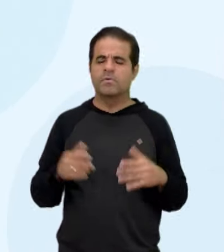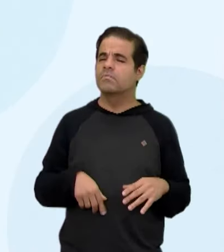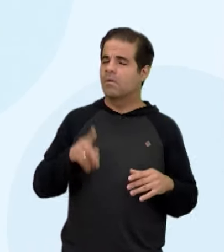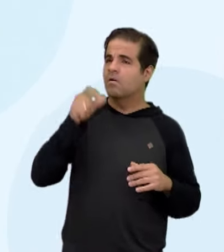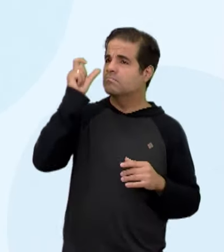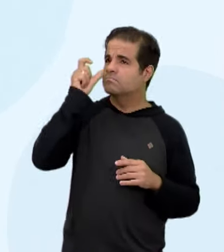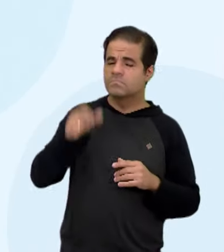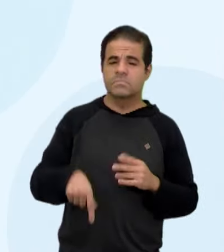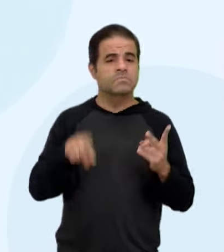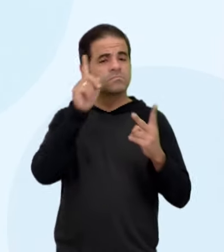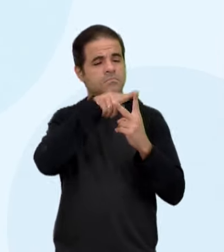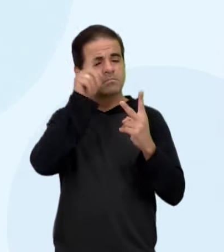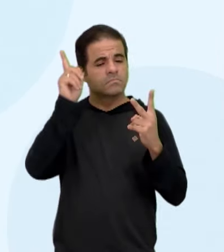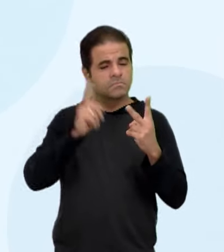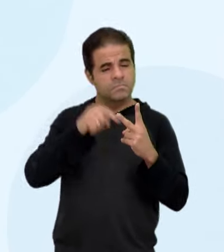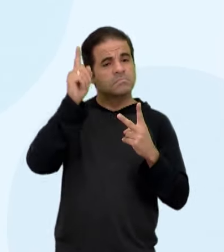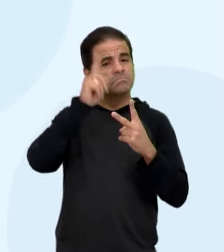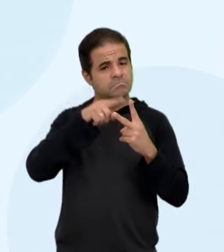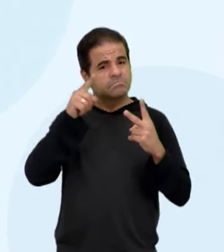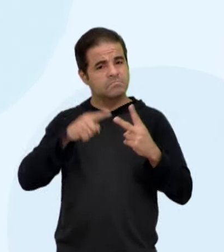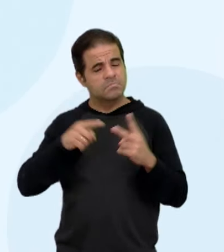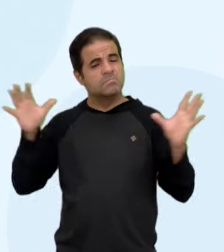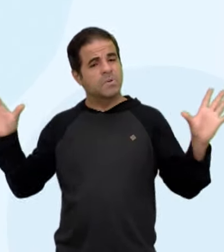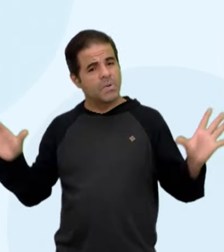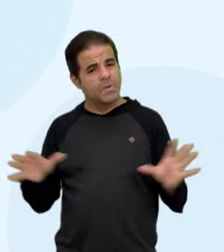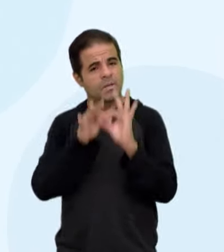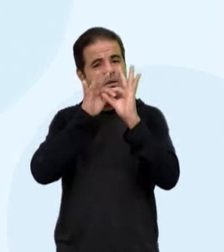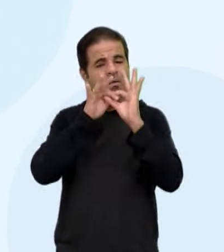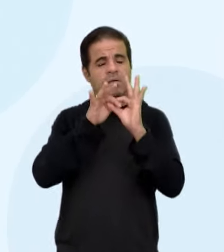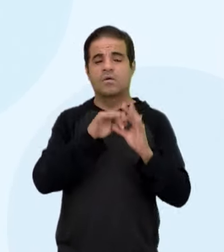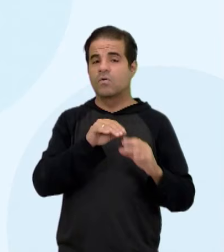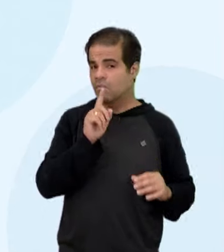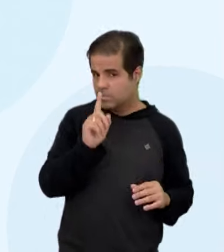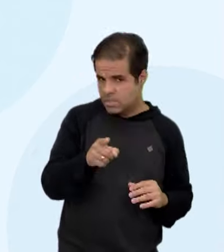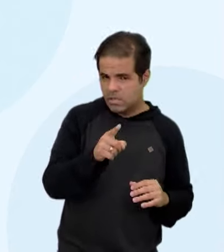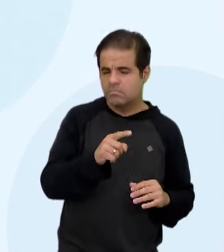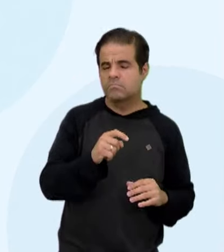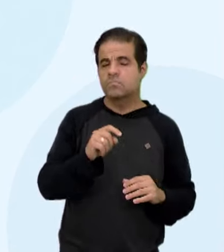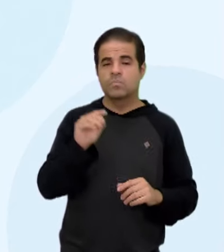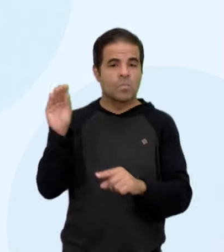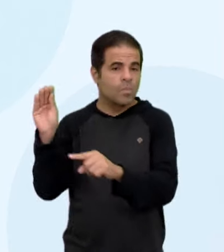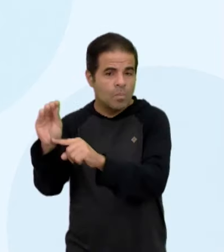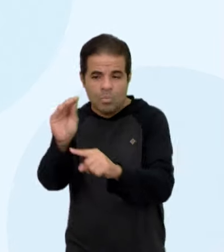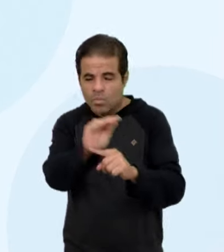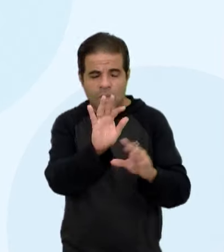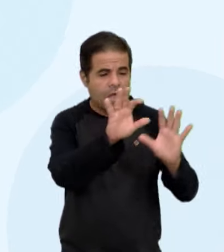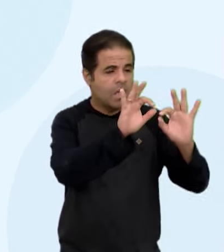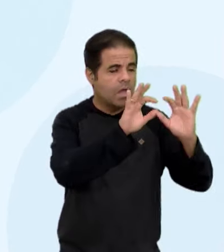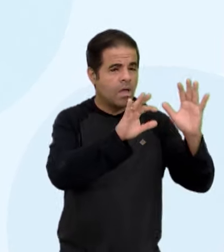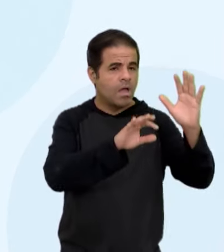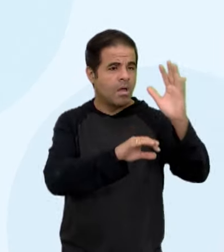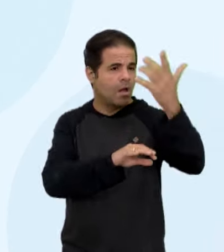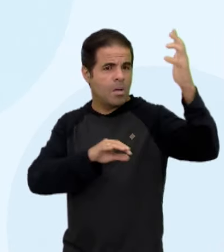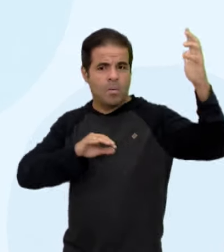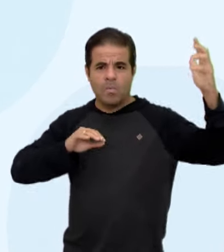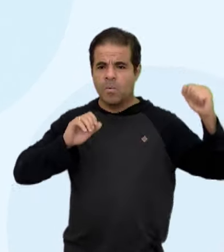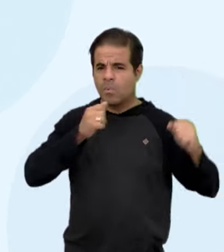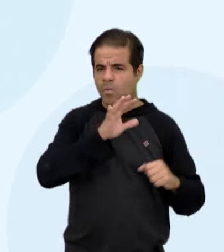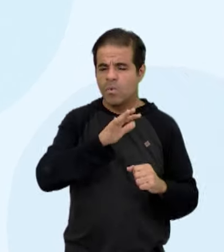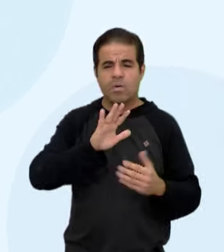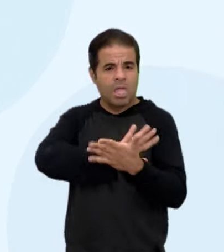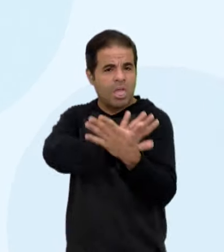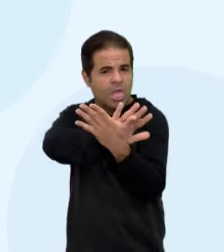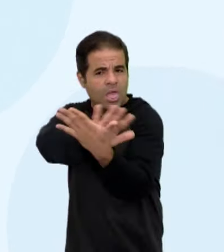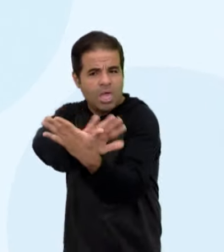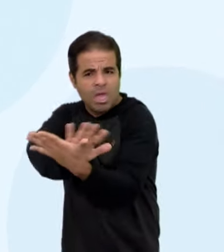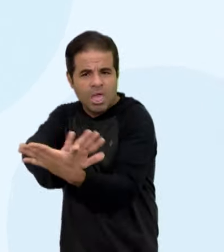só como os dois pontos estão interligados. Se você não cuidar da floresta amazônica, você